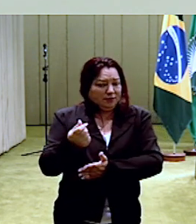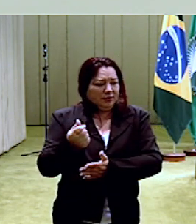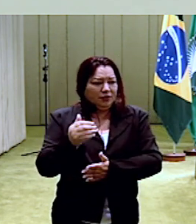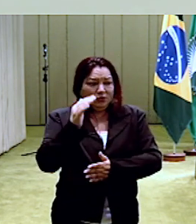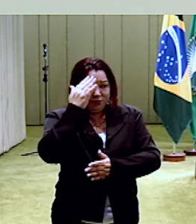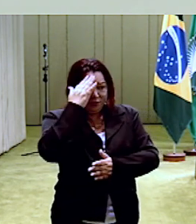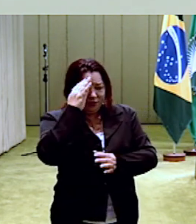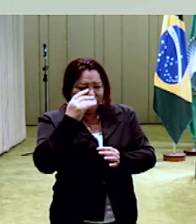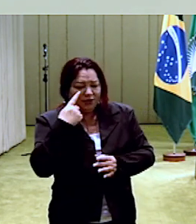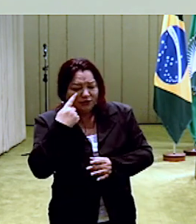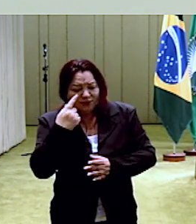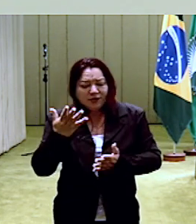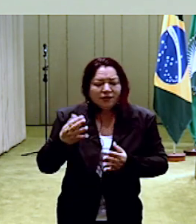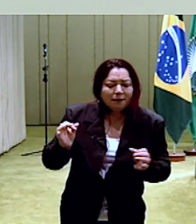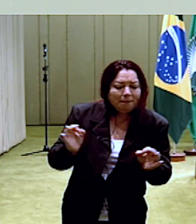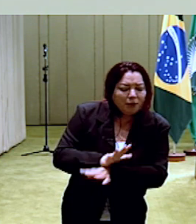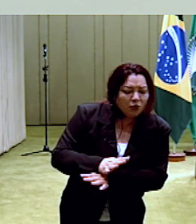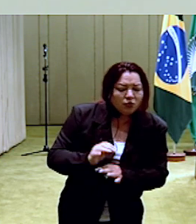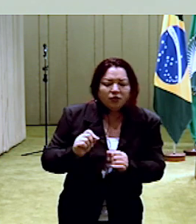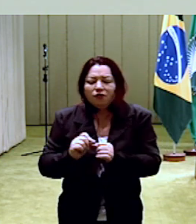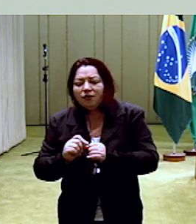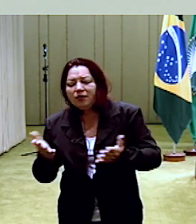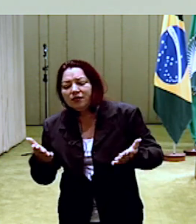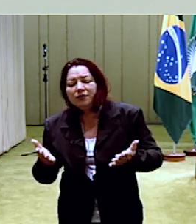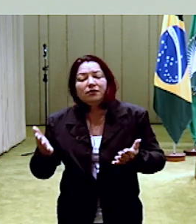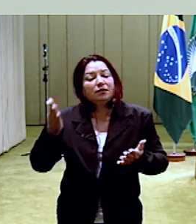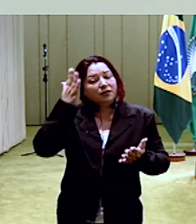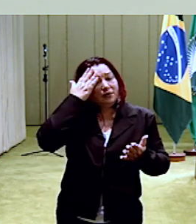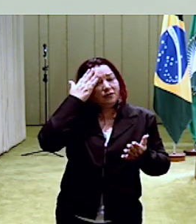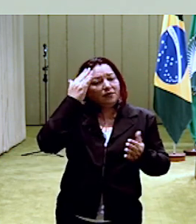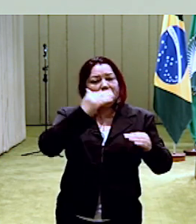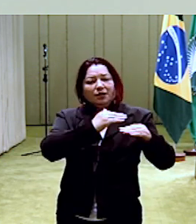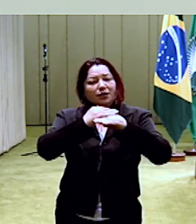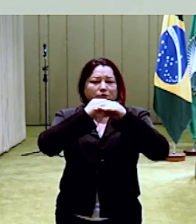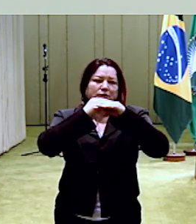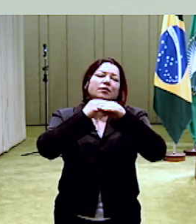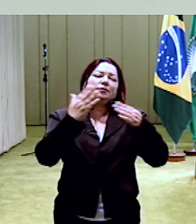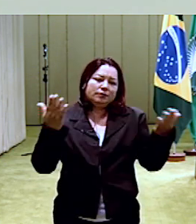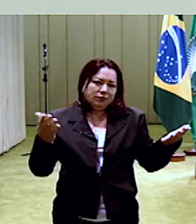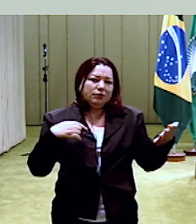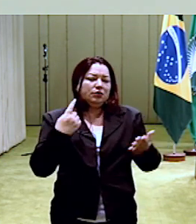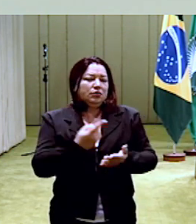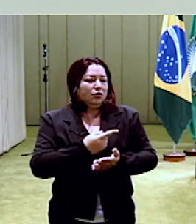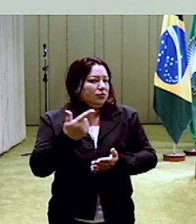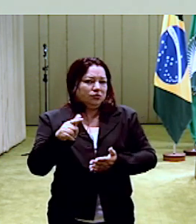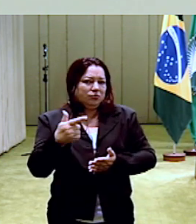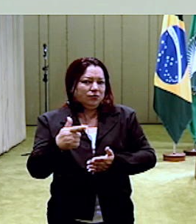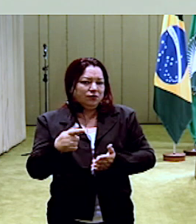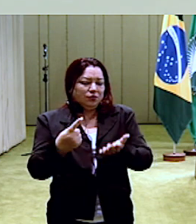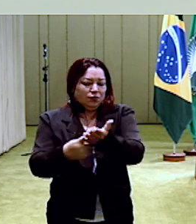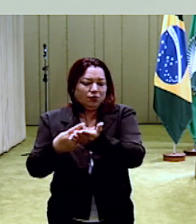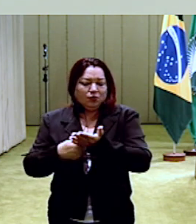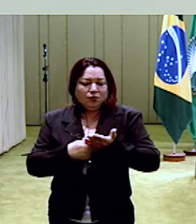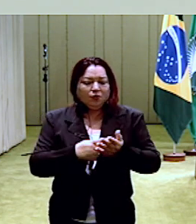na forma de medir a efetividade da obra, e a gente está trabalhando para equacionar, mas para ser objetivo, enquanto a gente não tiver um